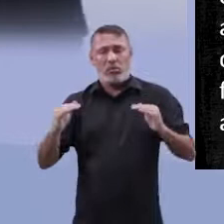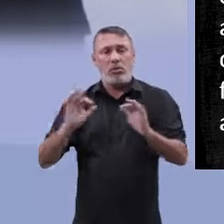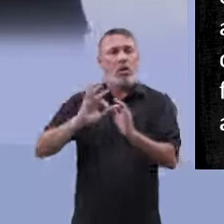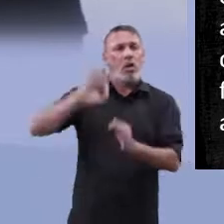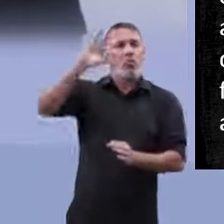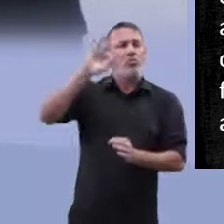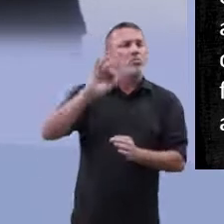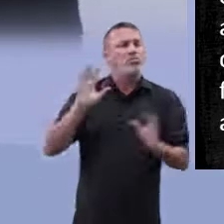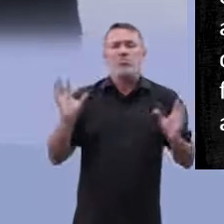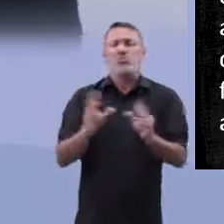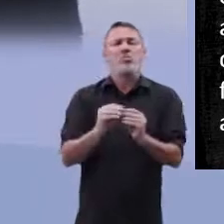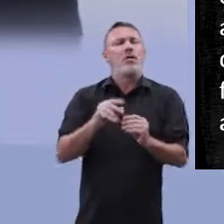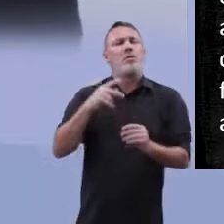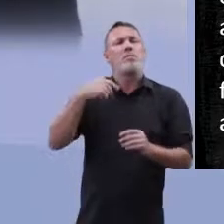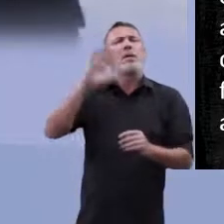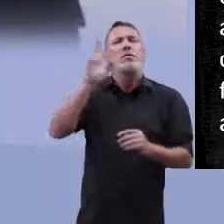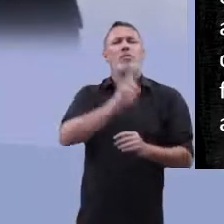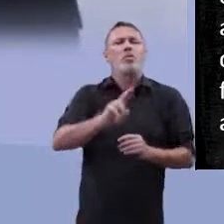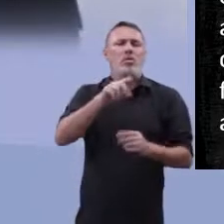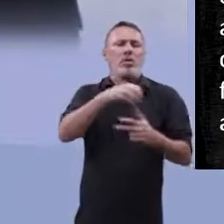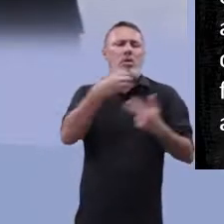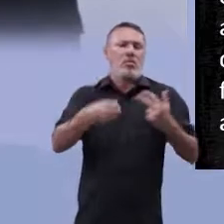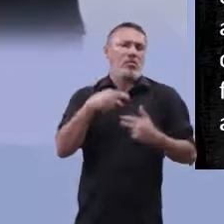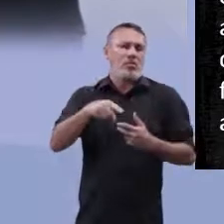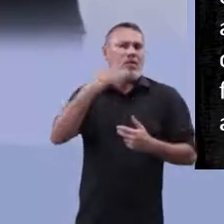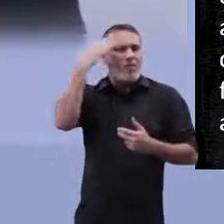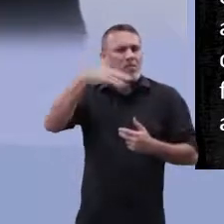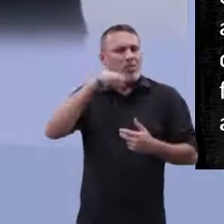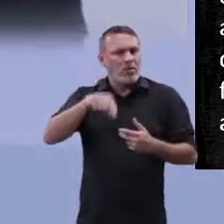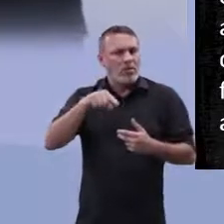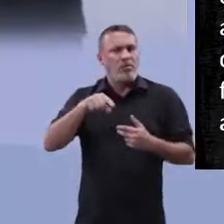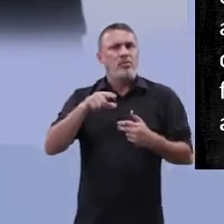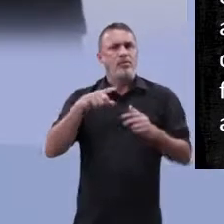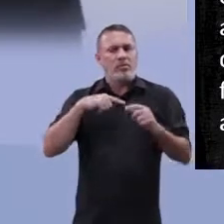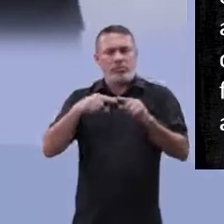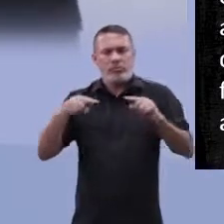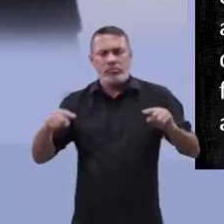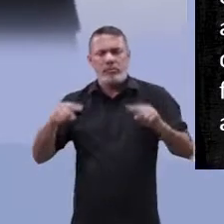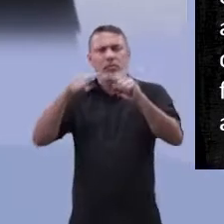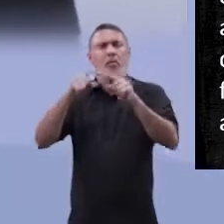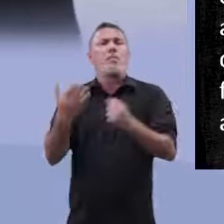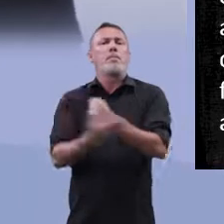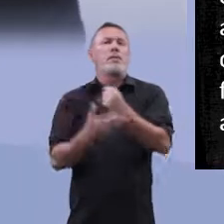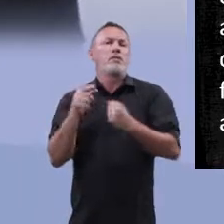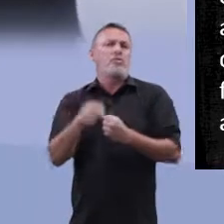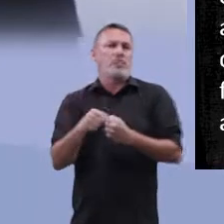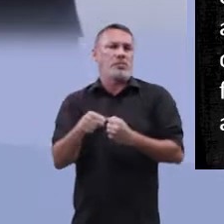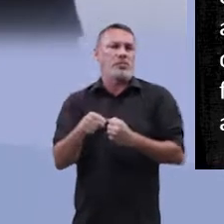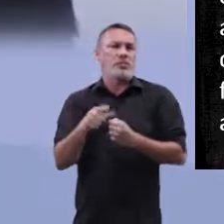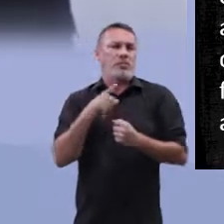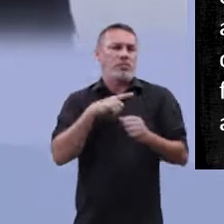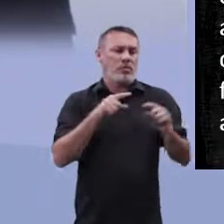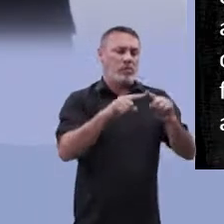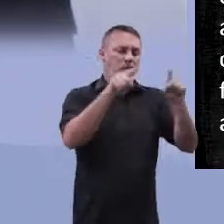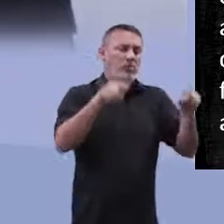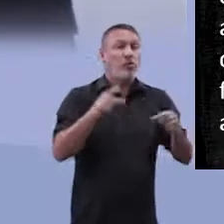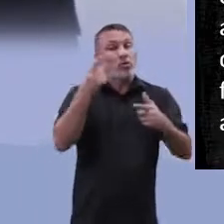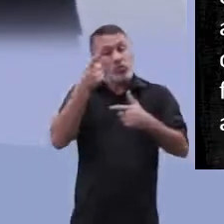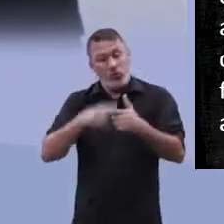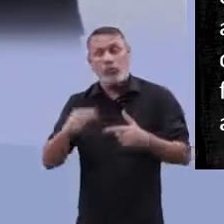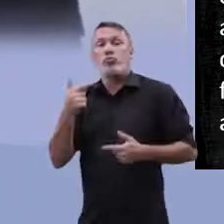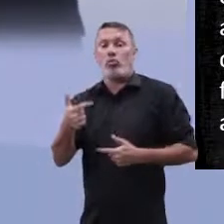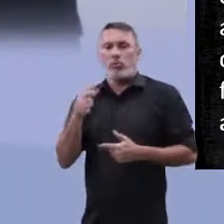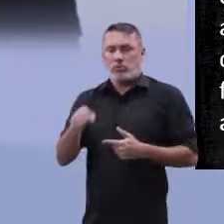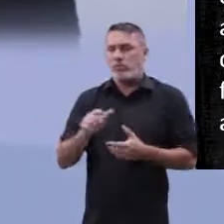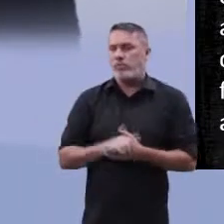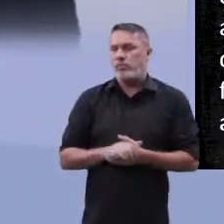hacker? Base vezes altura. É a área mais famosa de todas, né? Base vezes altura, a área do retângulo. A área do triângulo é